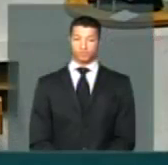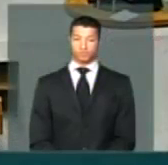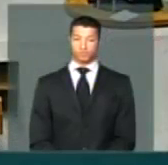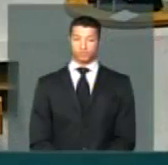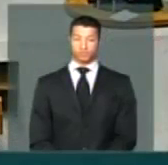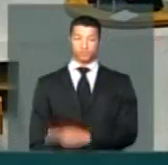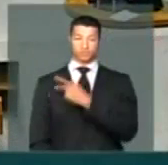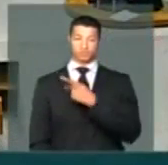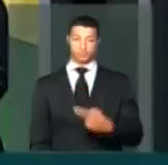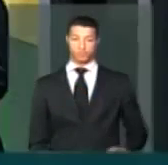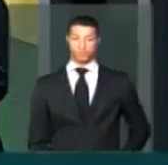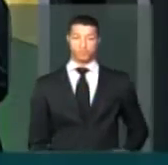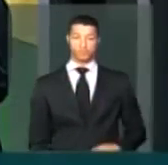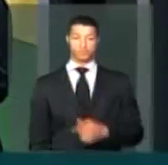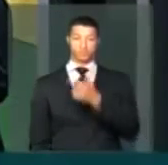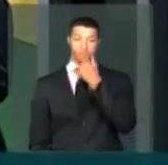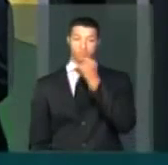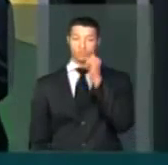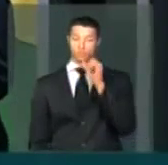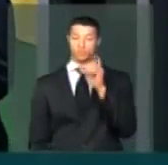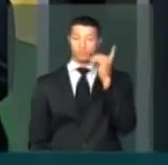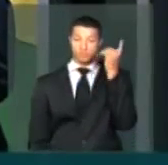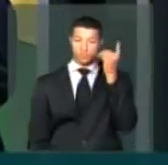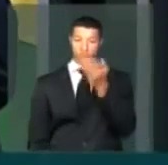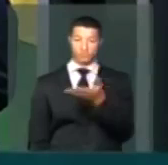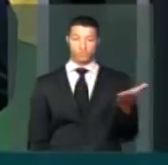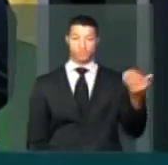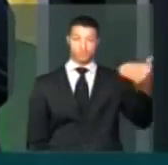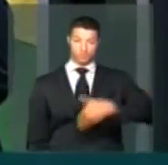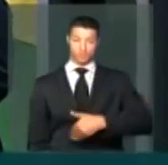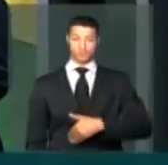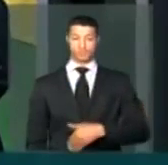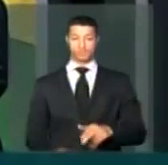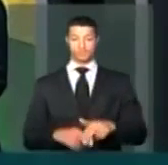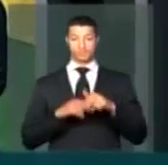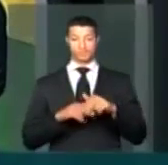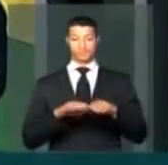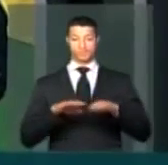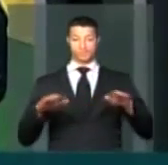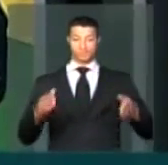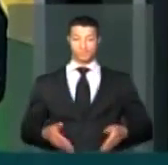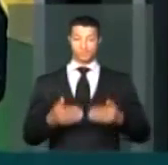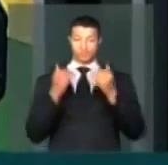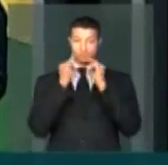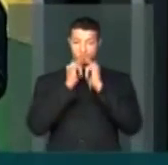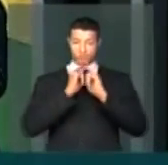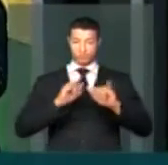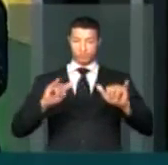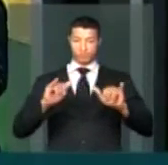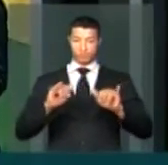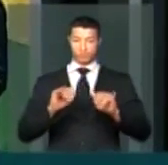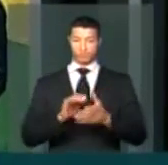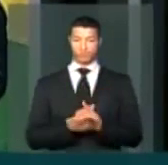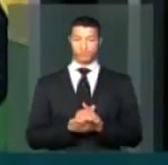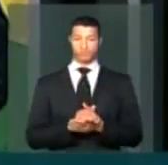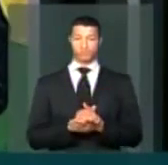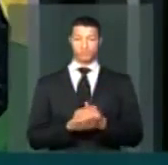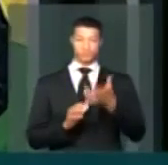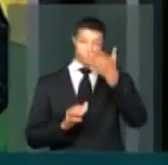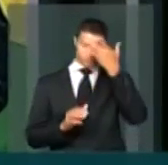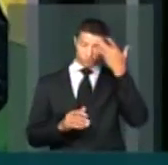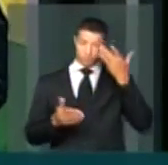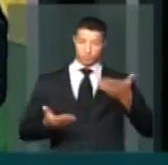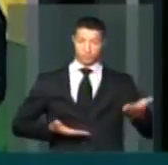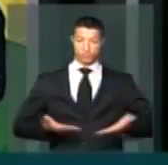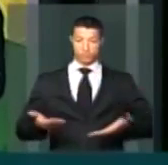Senhor presidente, senhor deputado, venho através dessa tribuna proferir o segundo discurso. Os